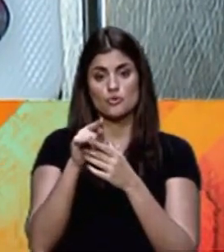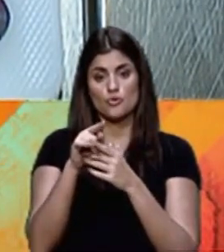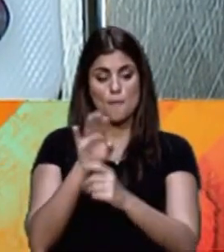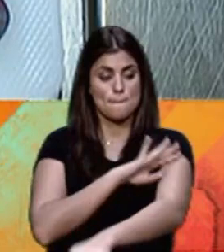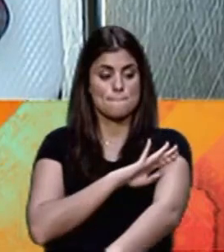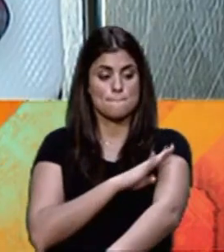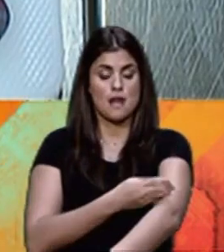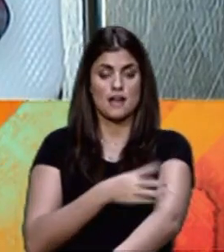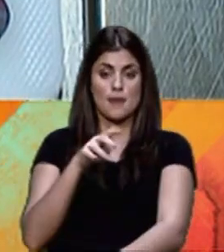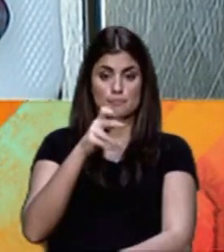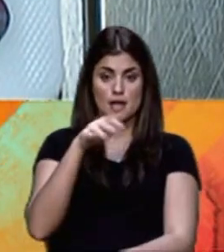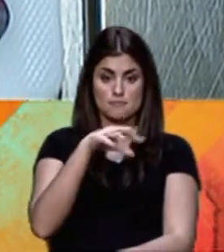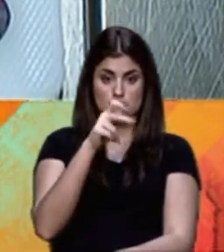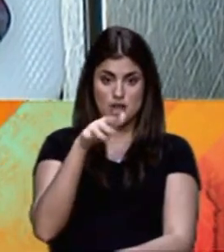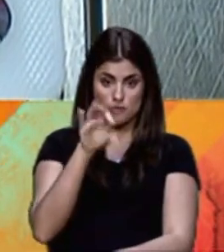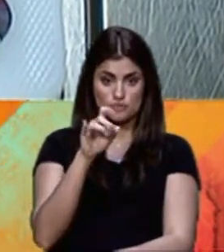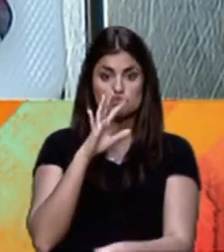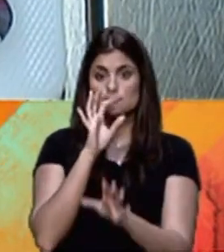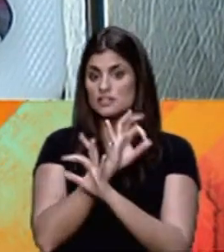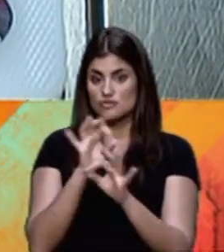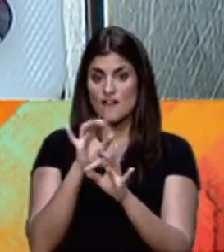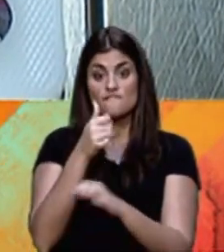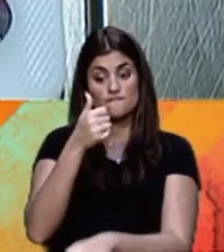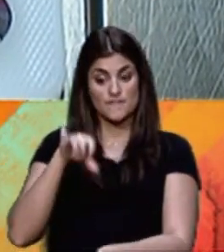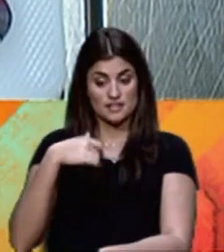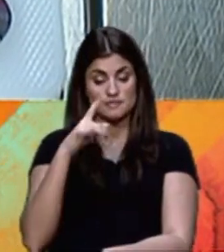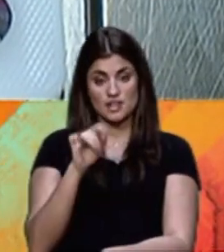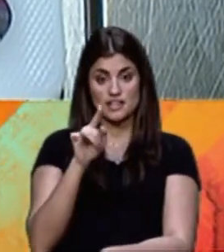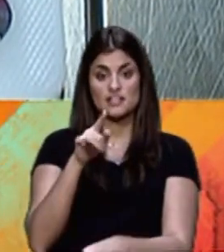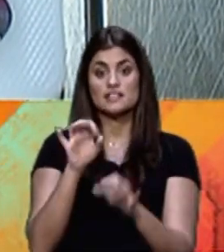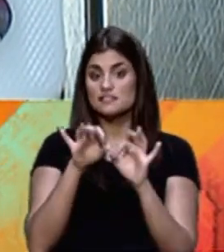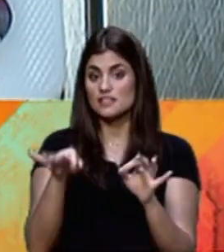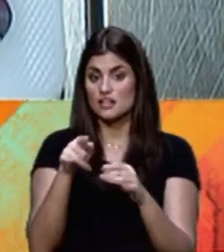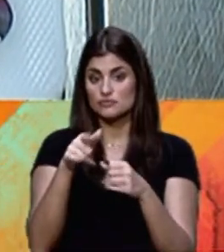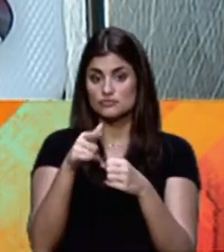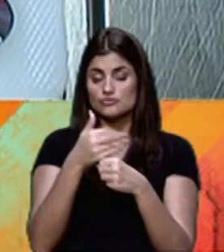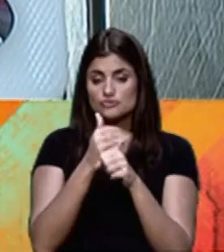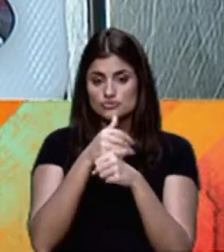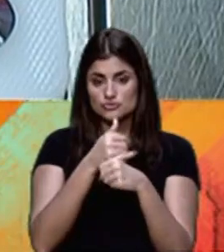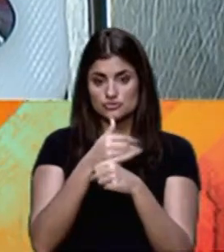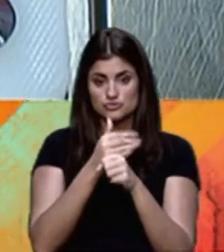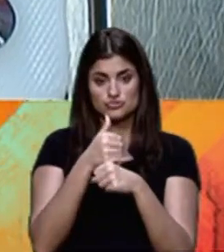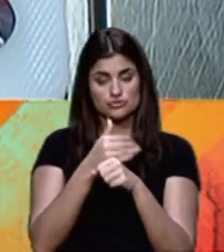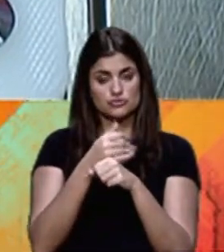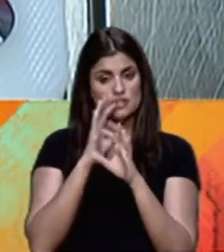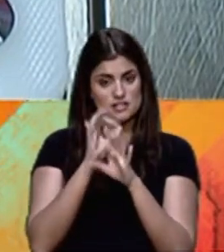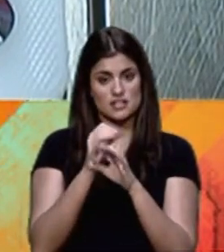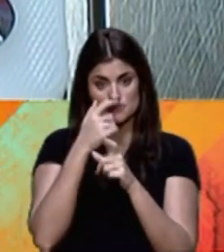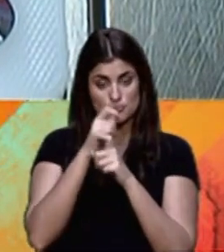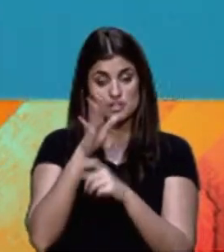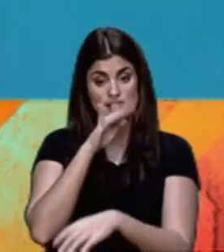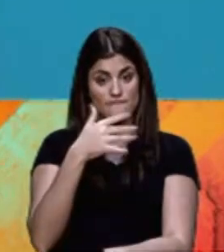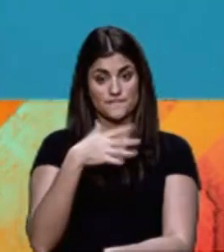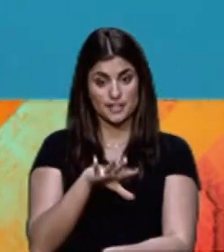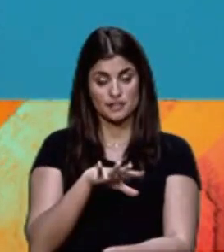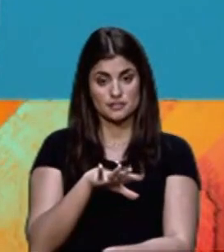verde, que são uma delícia, não é? Sim. Portanto, aqui é a mesma coisa. E por isso nós picamos muito finamente. É claro que as pessoas, se quiserem, não